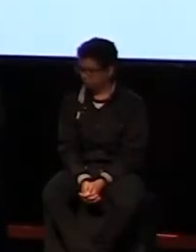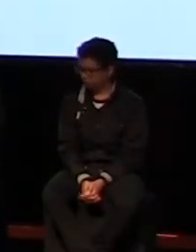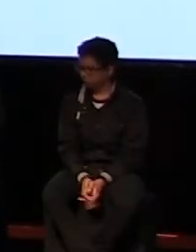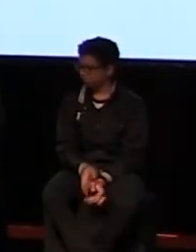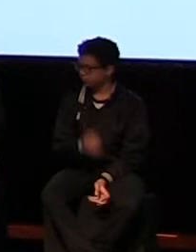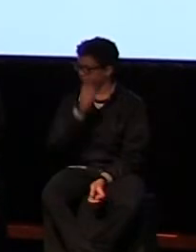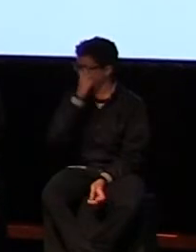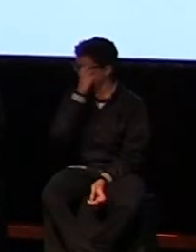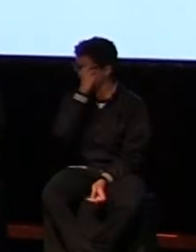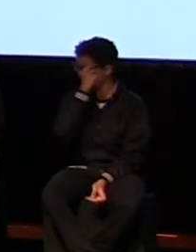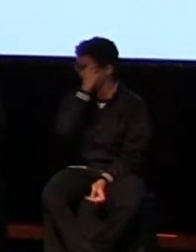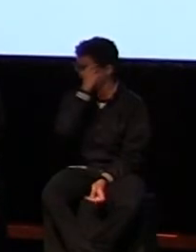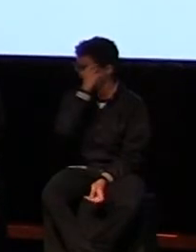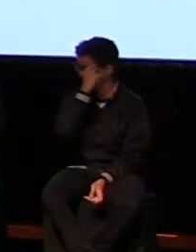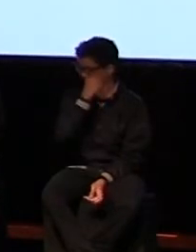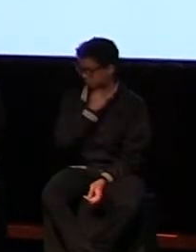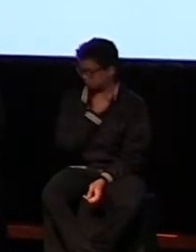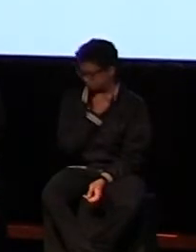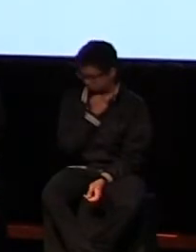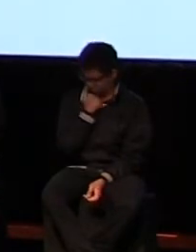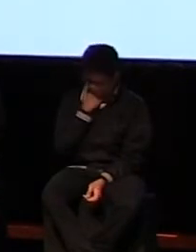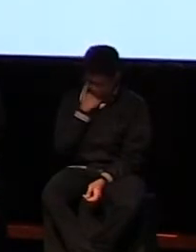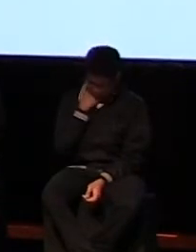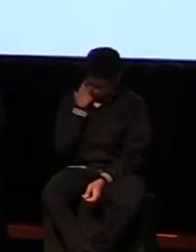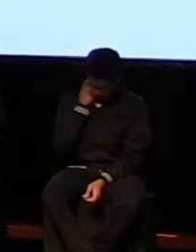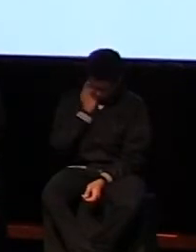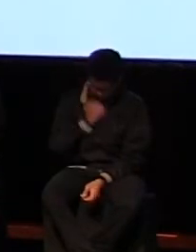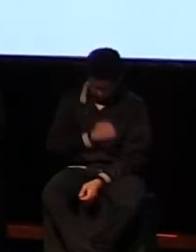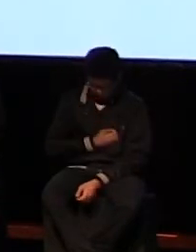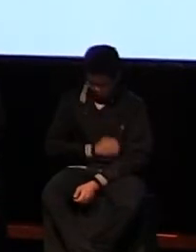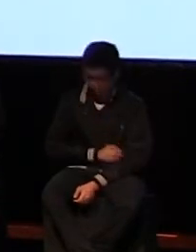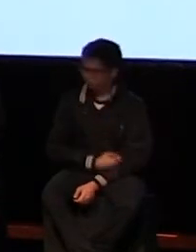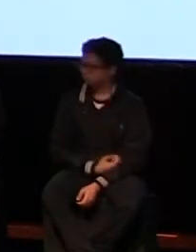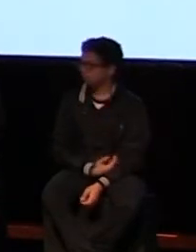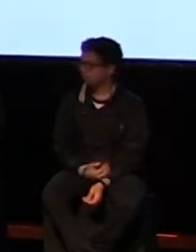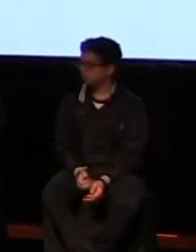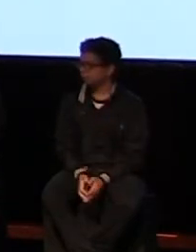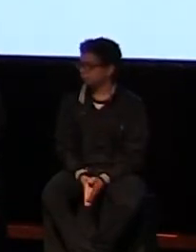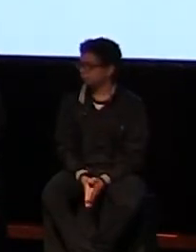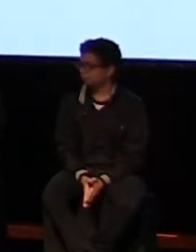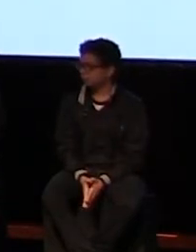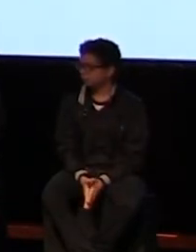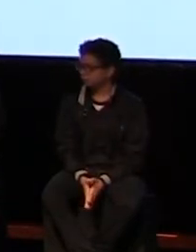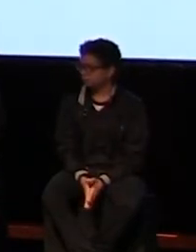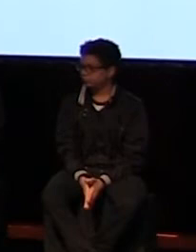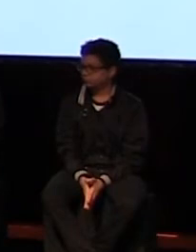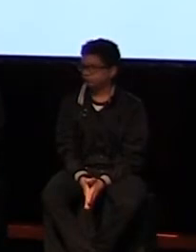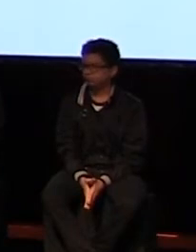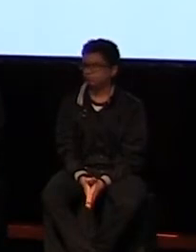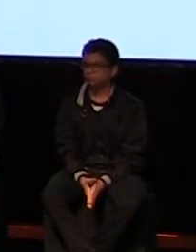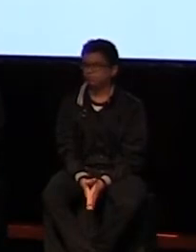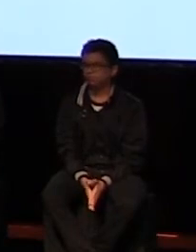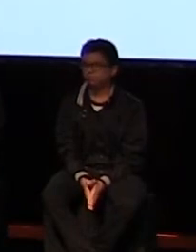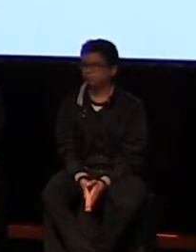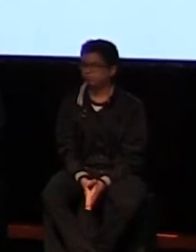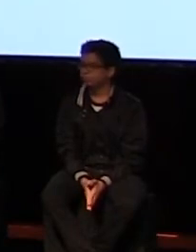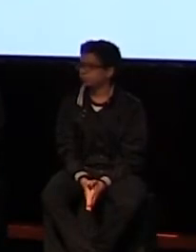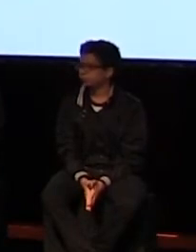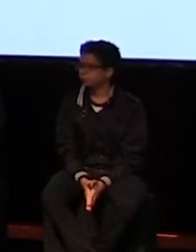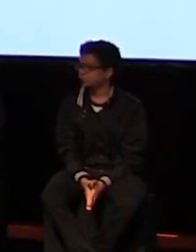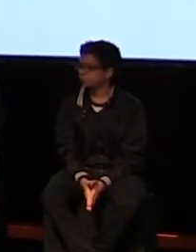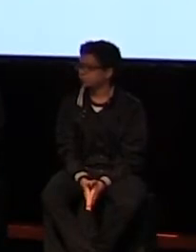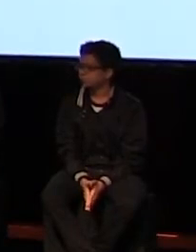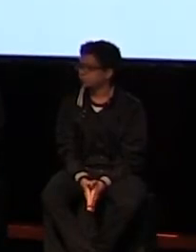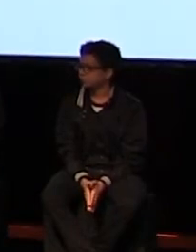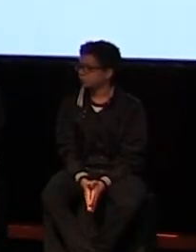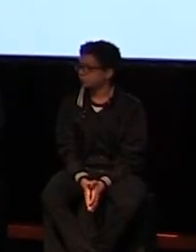gente não fala mal da mãe na frente da criança. Né, quantas vezes, eu mesma, não vou nem colocar nenhum professor na